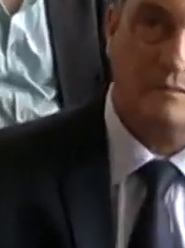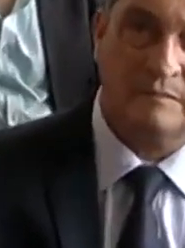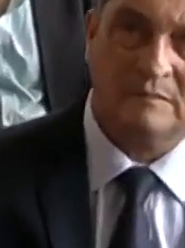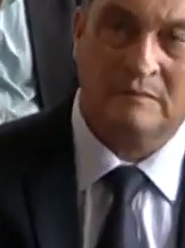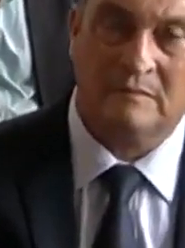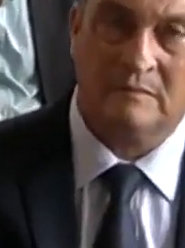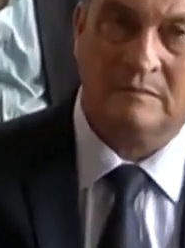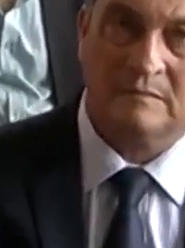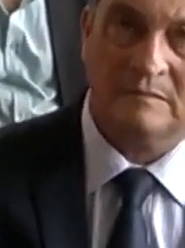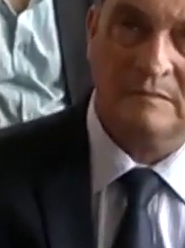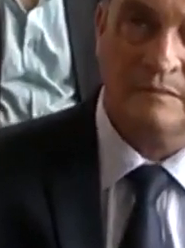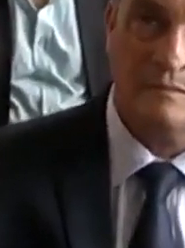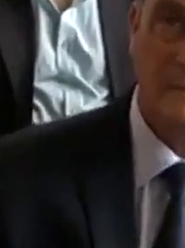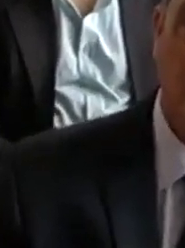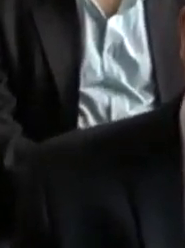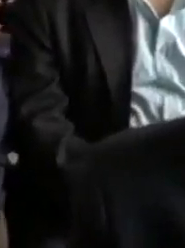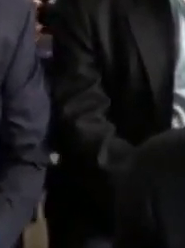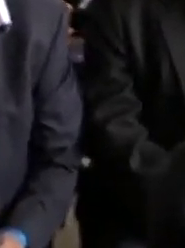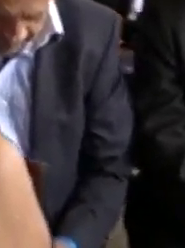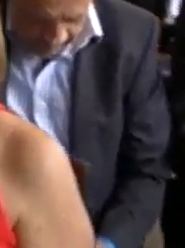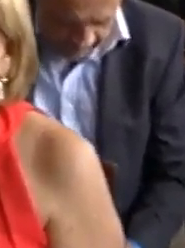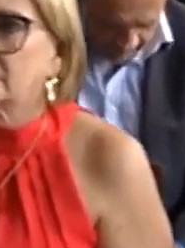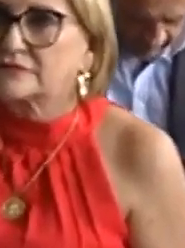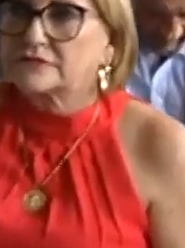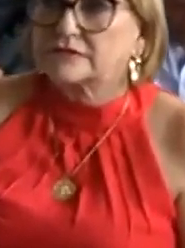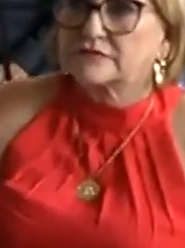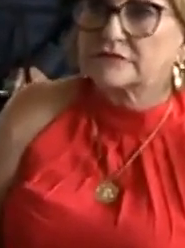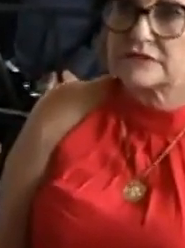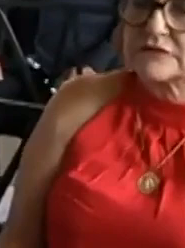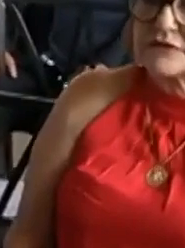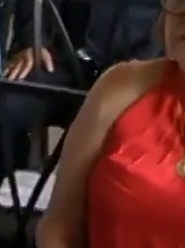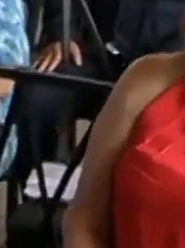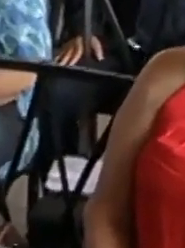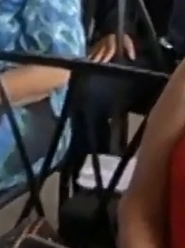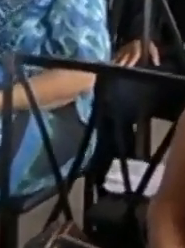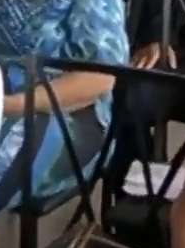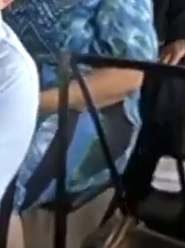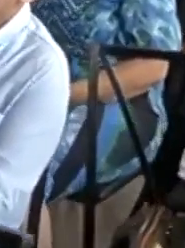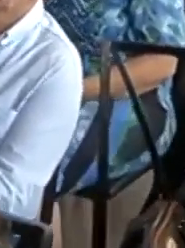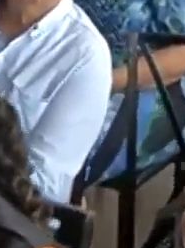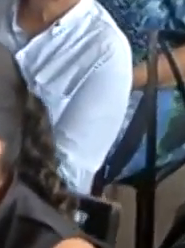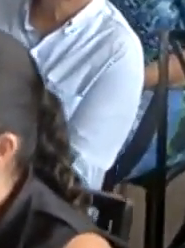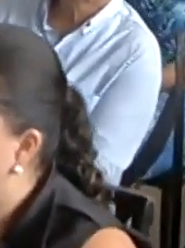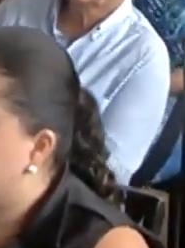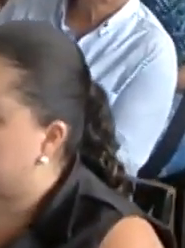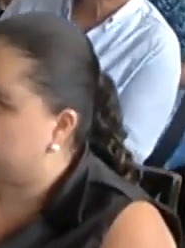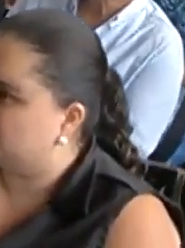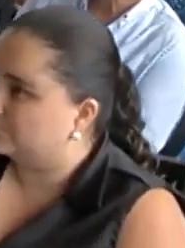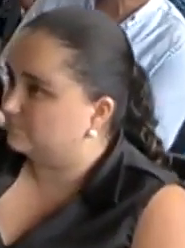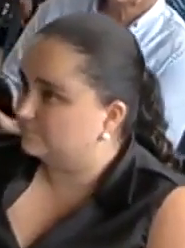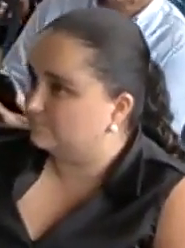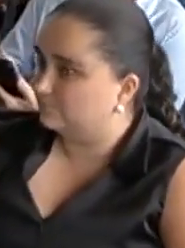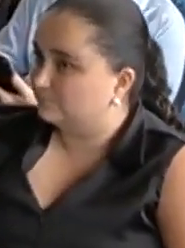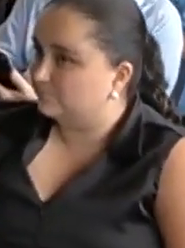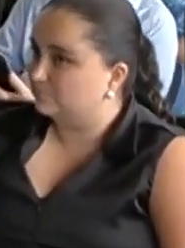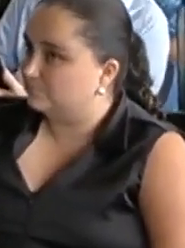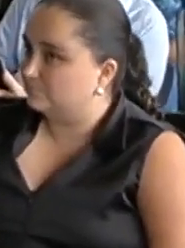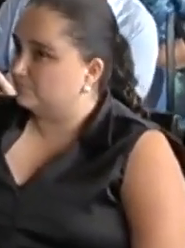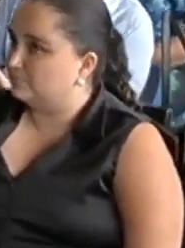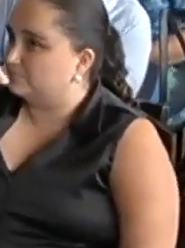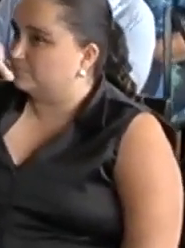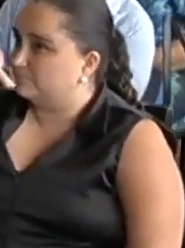vereadores, especialmente os presidentes das câmaras de todo o estado, porque não caberia todo mundo nas galerias, então esse espaço foi